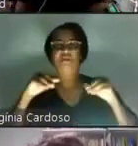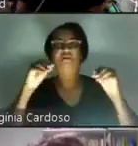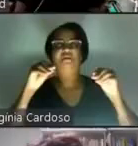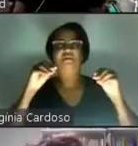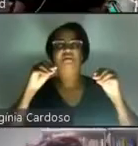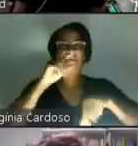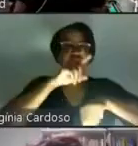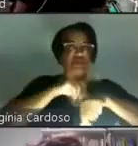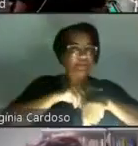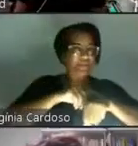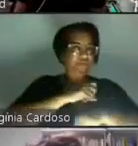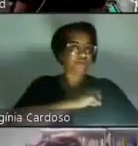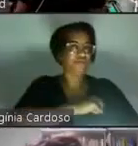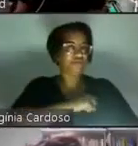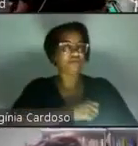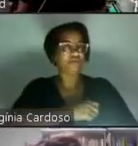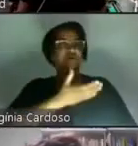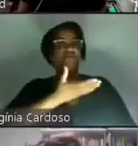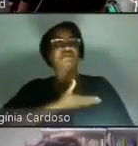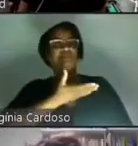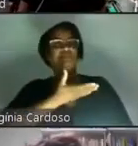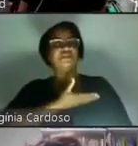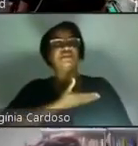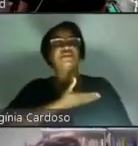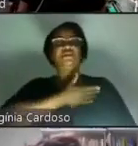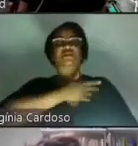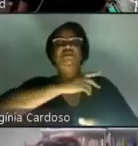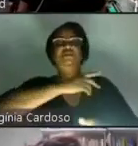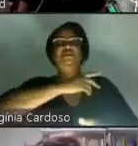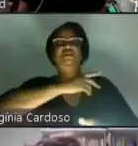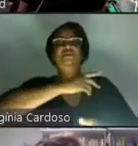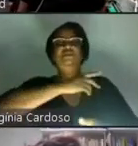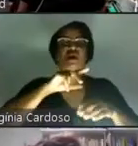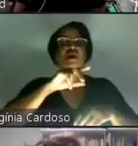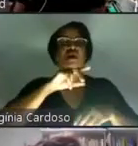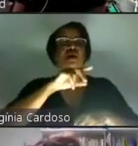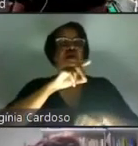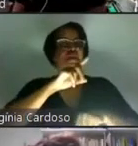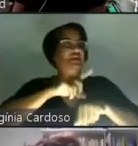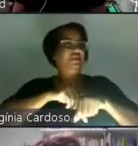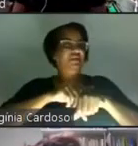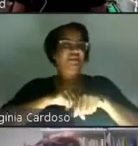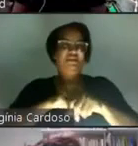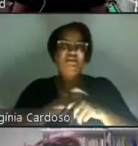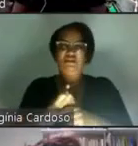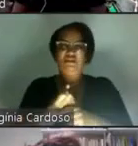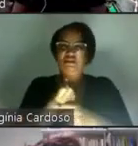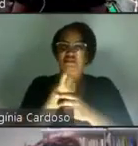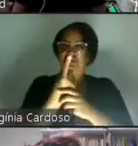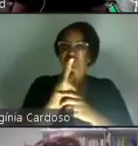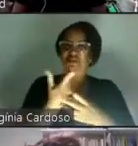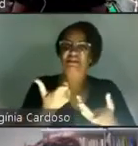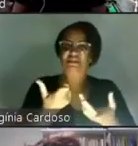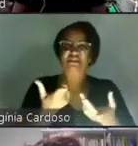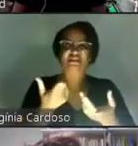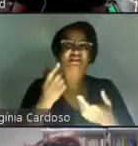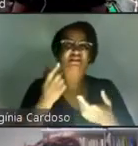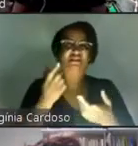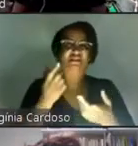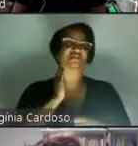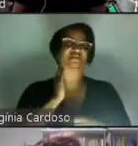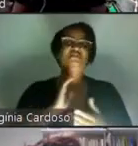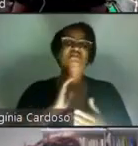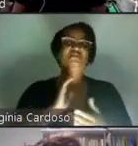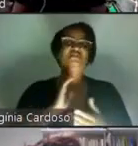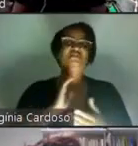que a gente está dos amigos, que a gente não encontra, esse tempo estranho, esse tempo dolorido de 340